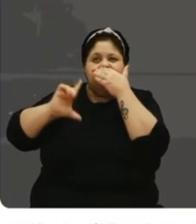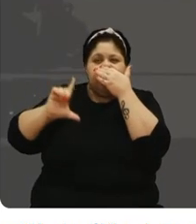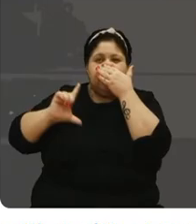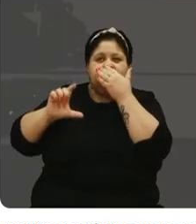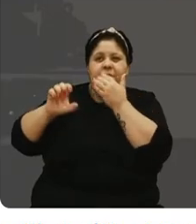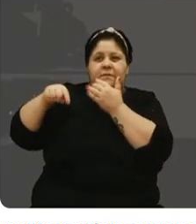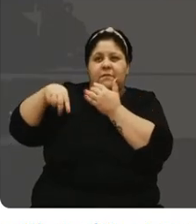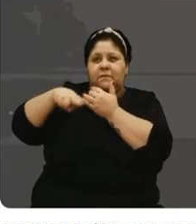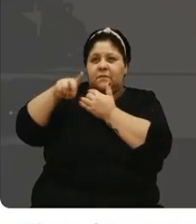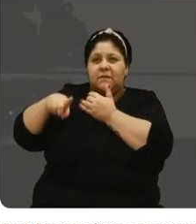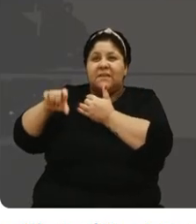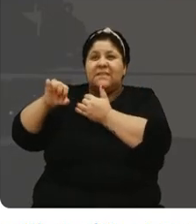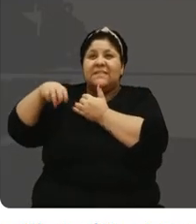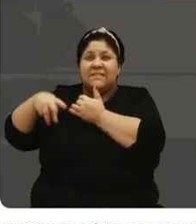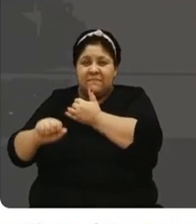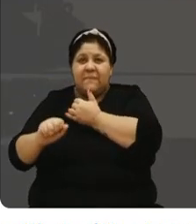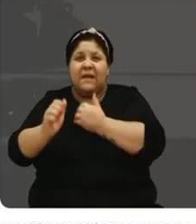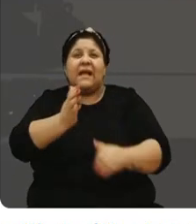enzimas cardíacas